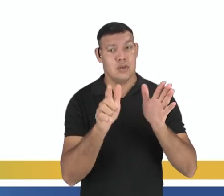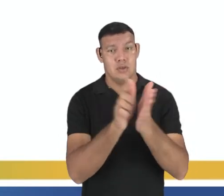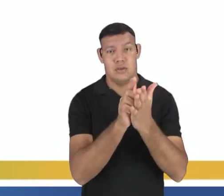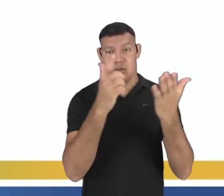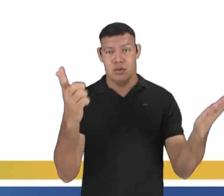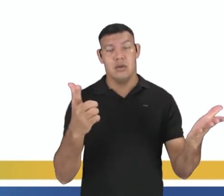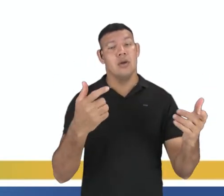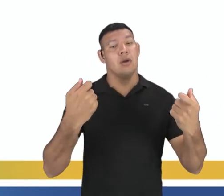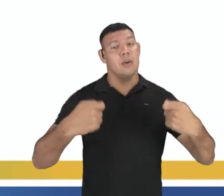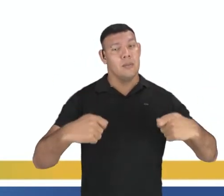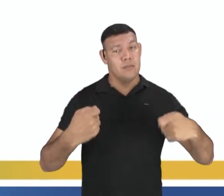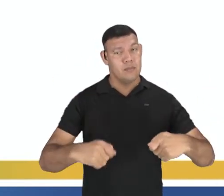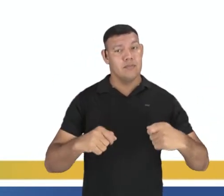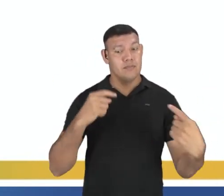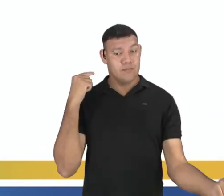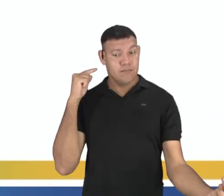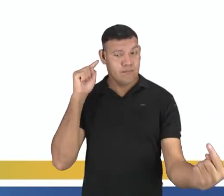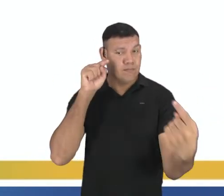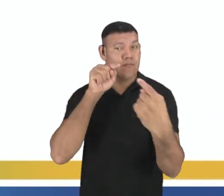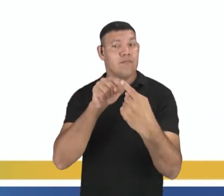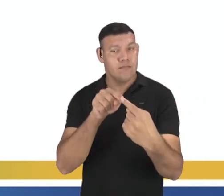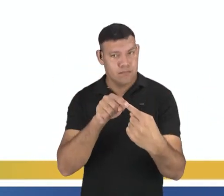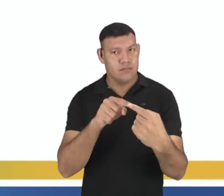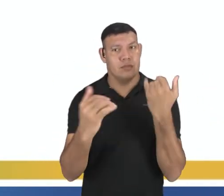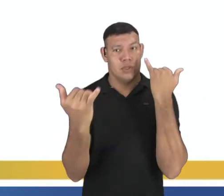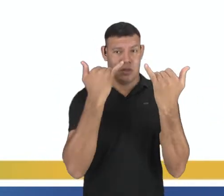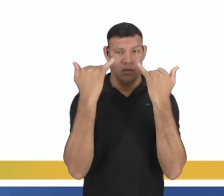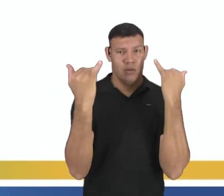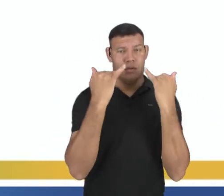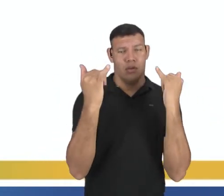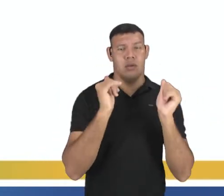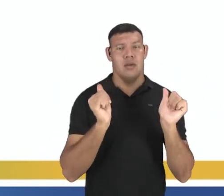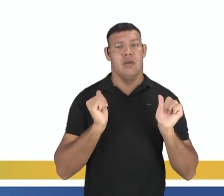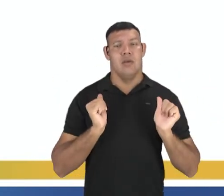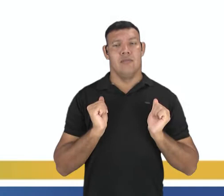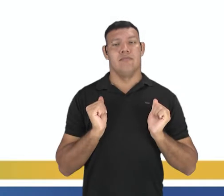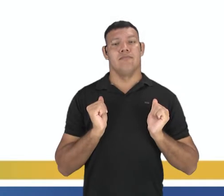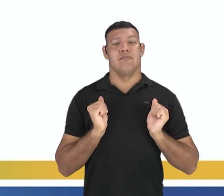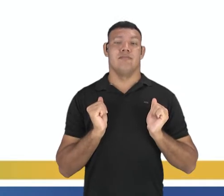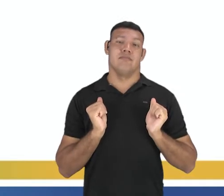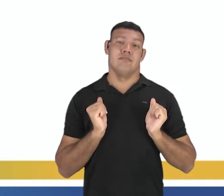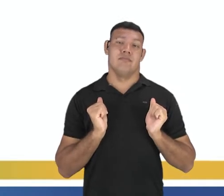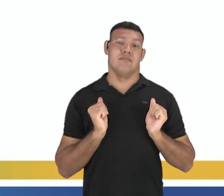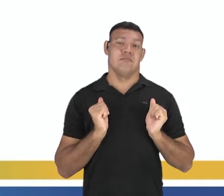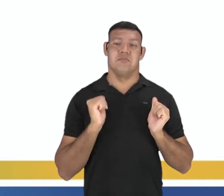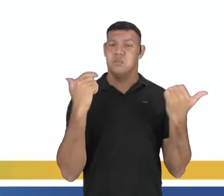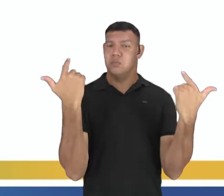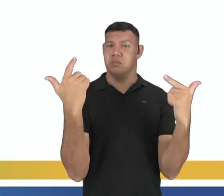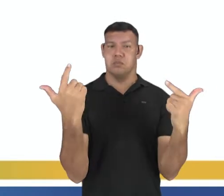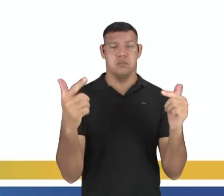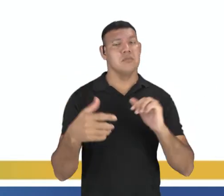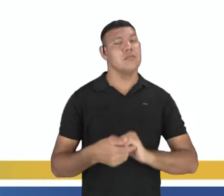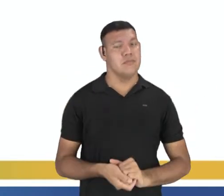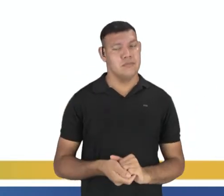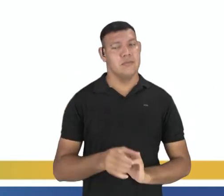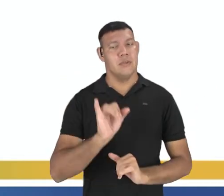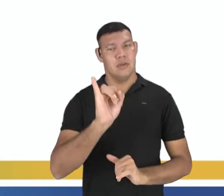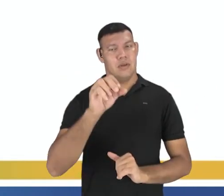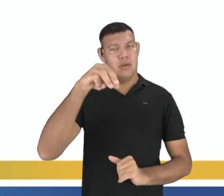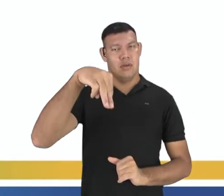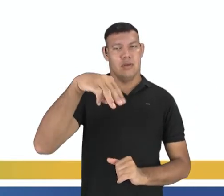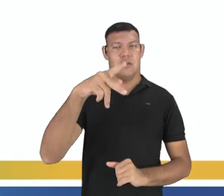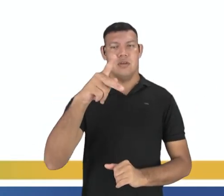E as informações precisam ser alheias ao autor. Ou seja, o autor precisa ser